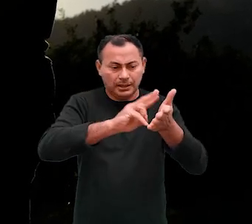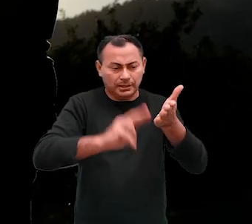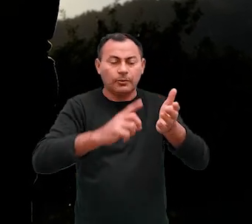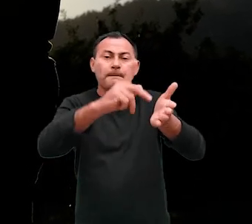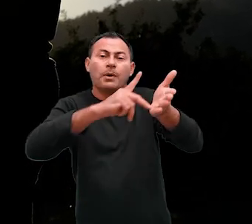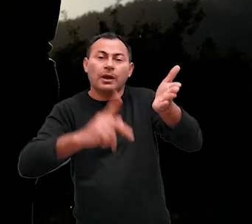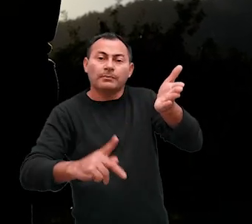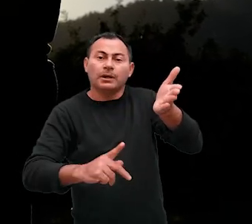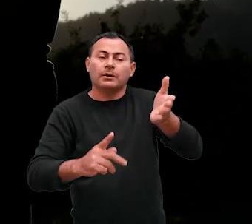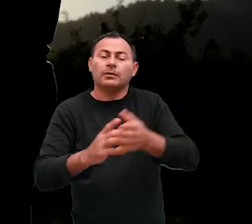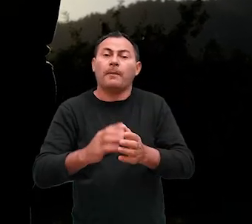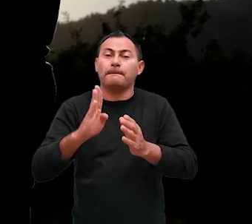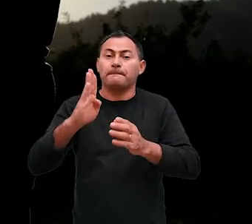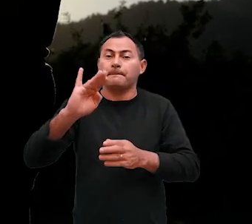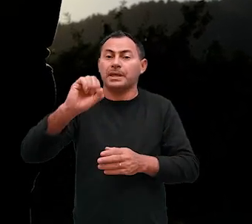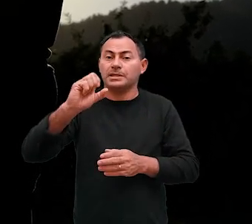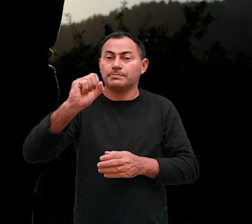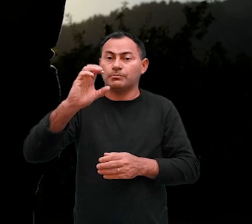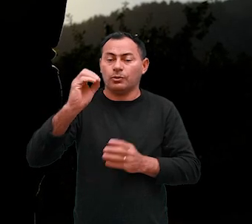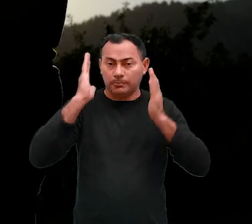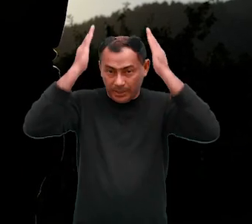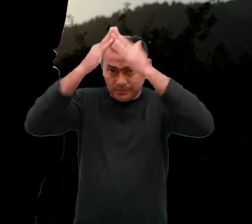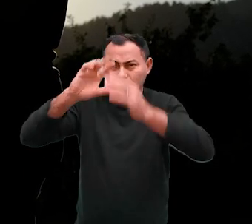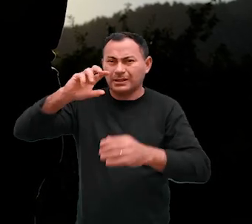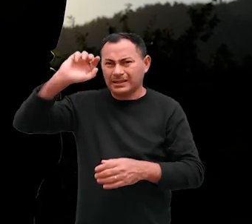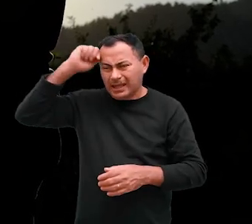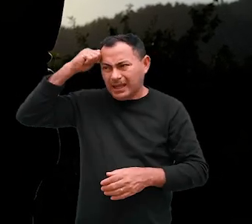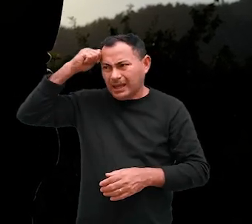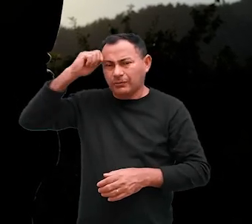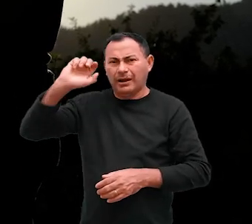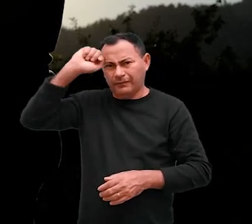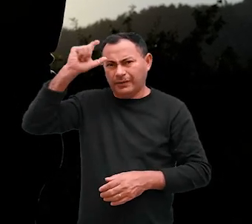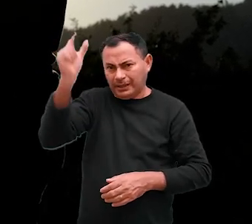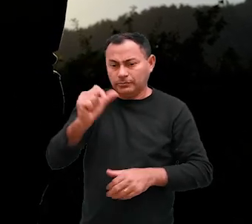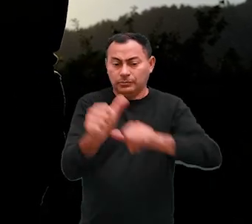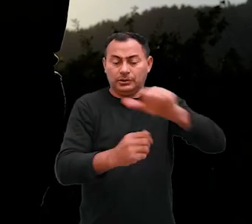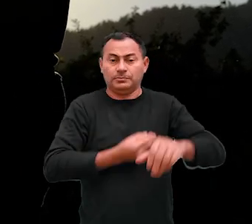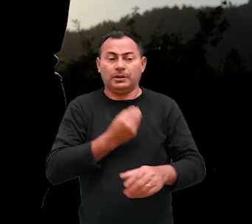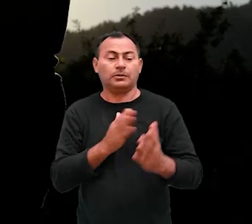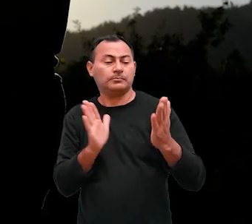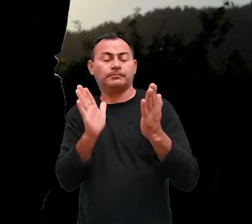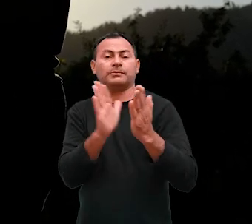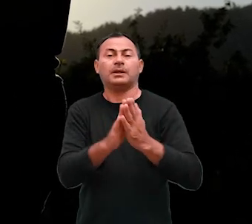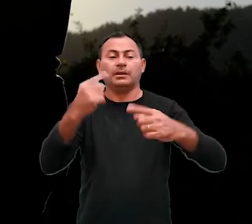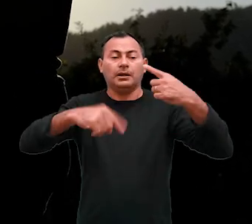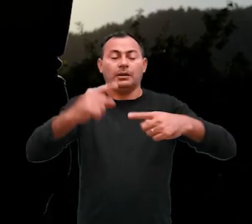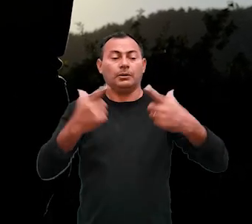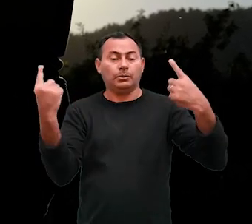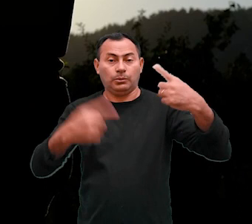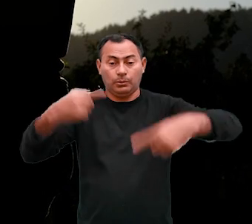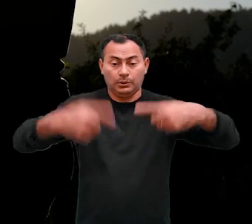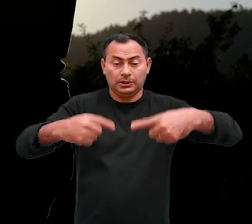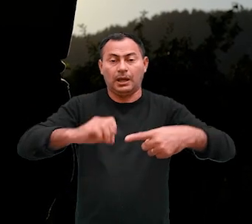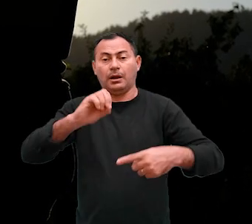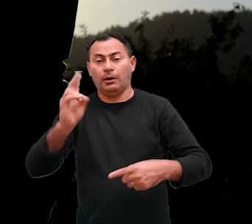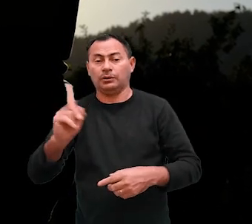um poema que, segundo um bispo negro africano, causou uma reviravolta em sua vida quando ele enfrentou o dilema de lutar